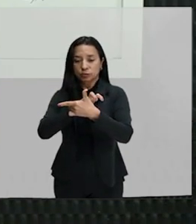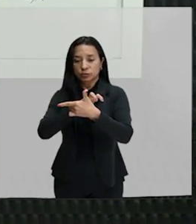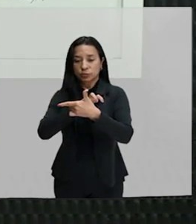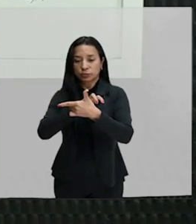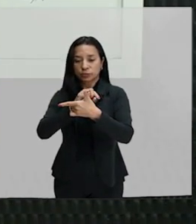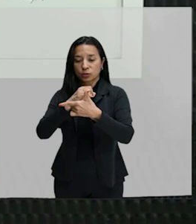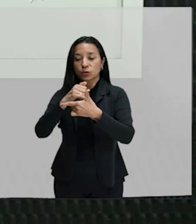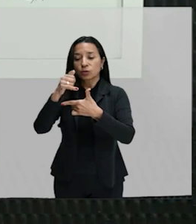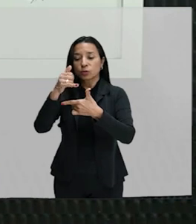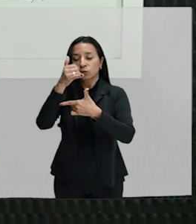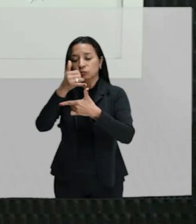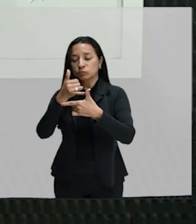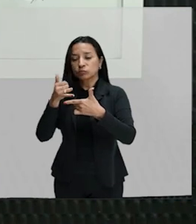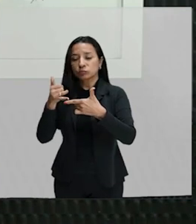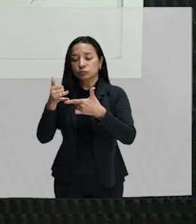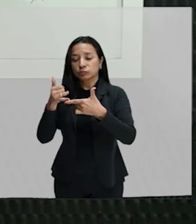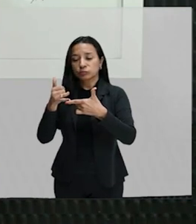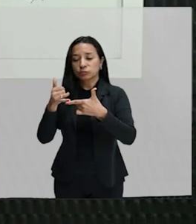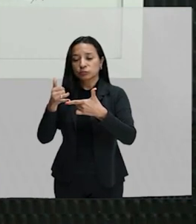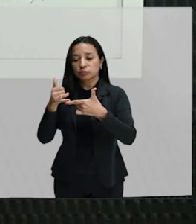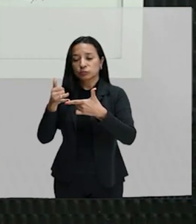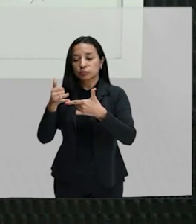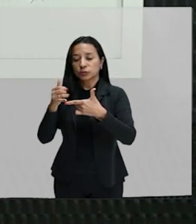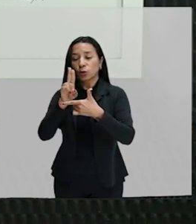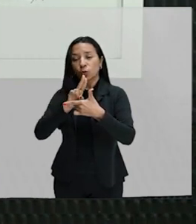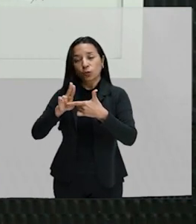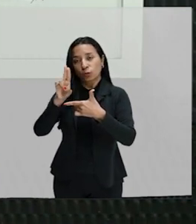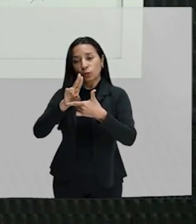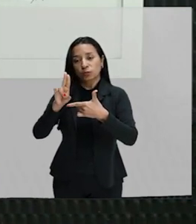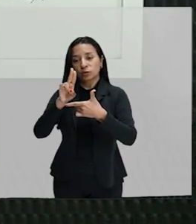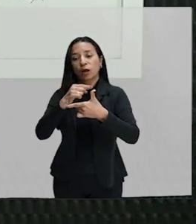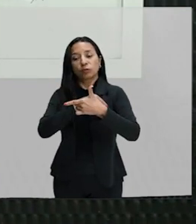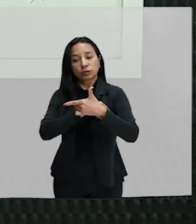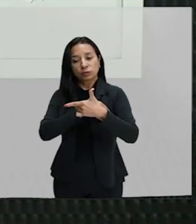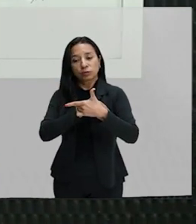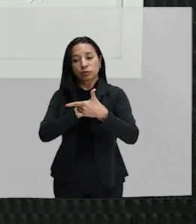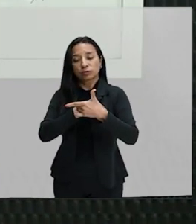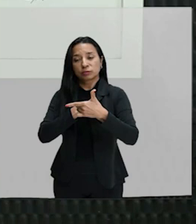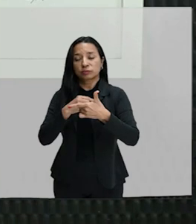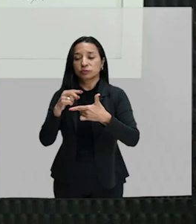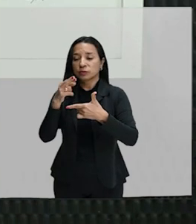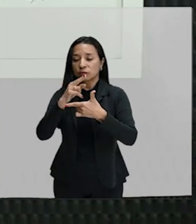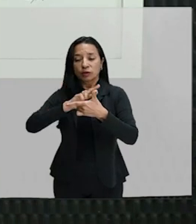nós vamos fazer com essas coordenadas Vamos colocar no termômetro n vamos desenhar aqui dois